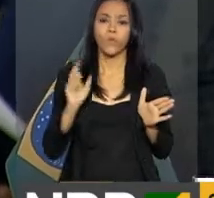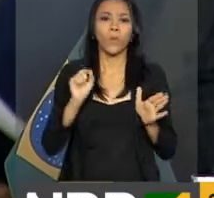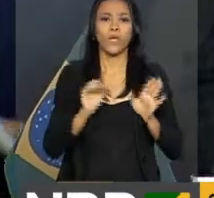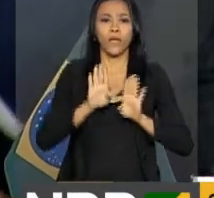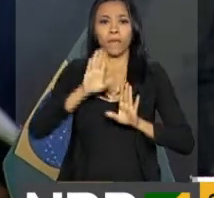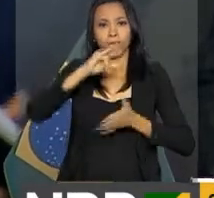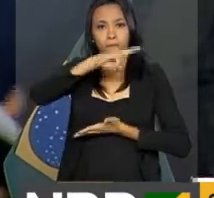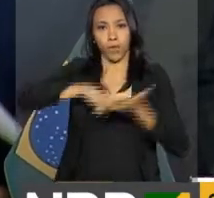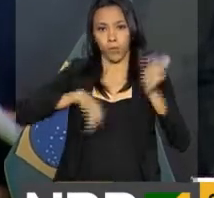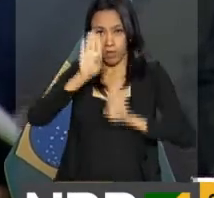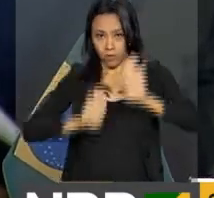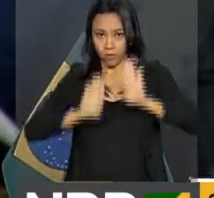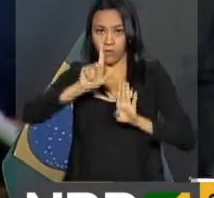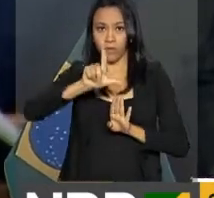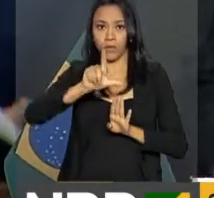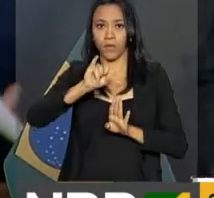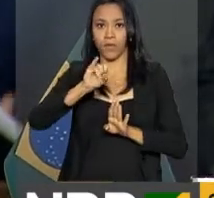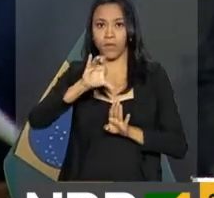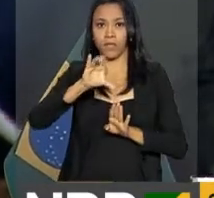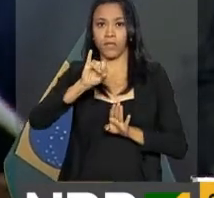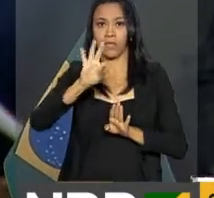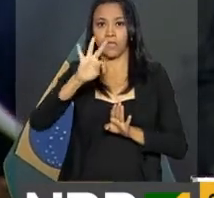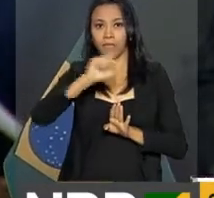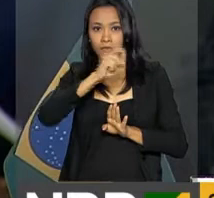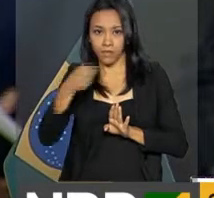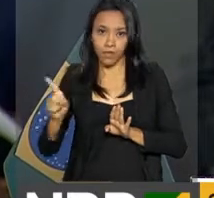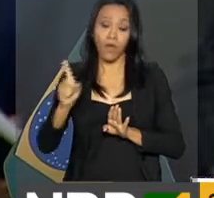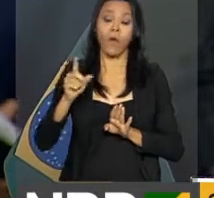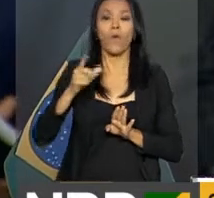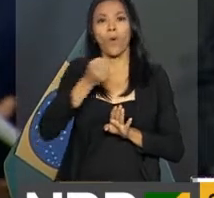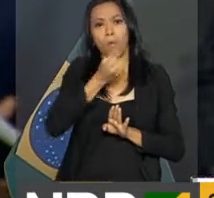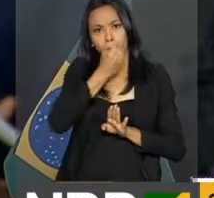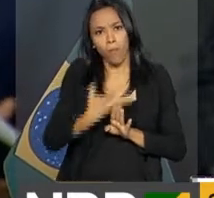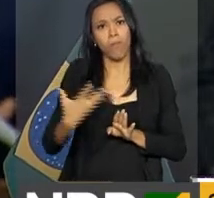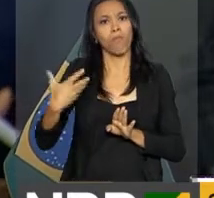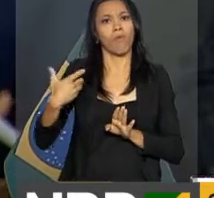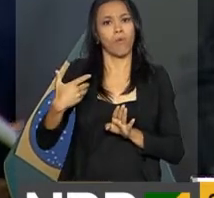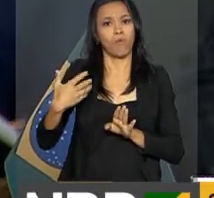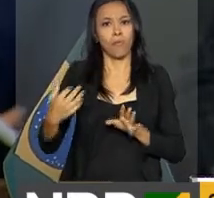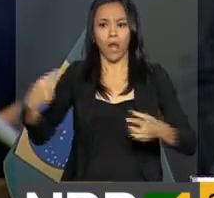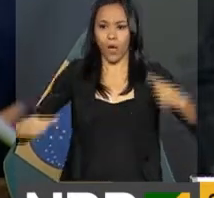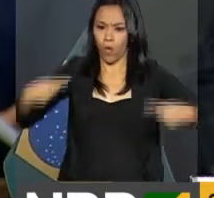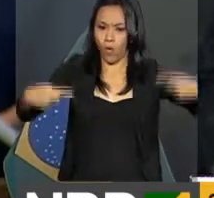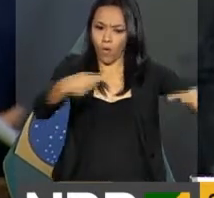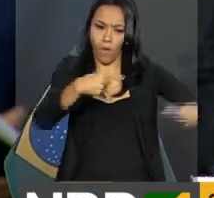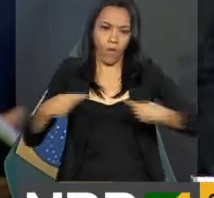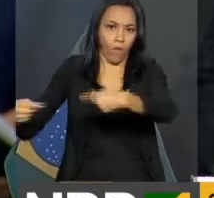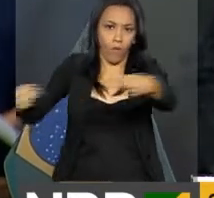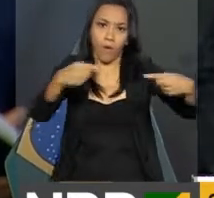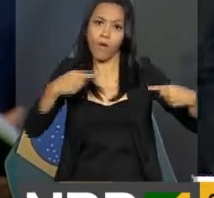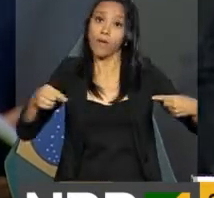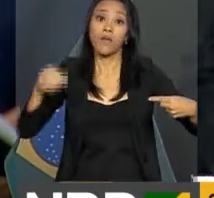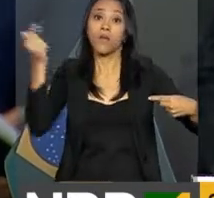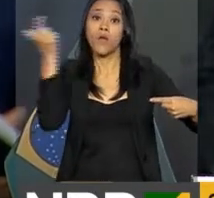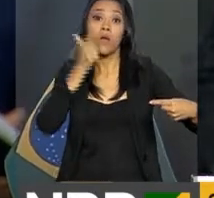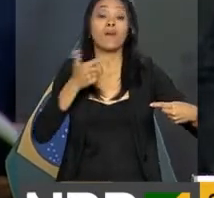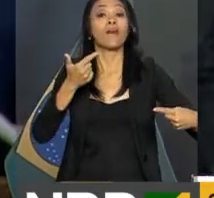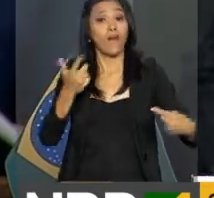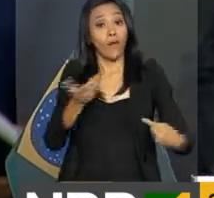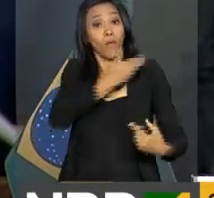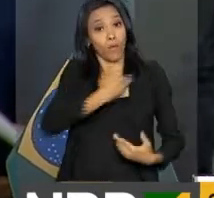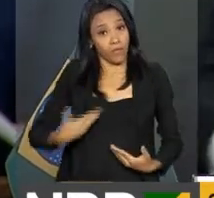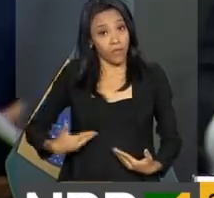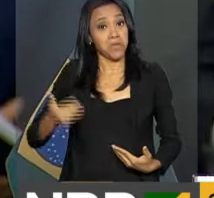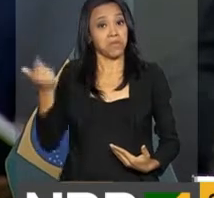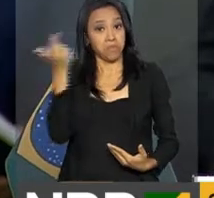Licitações públicas terão melhores condições de concorrência. Ganha a gestão pública,